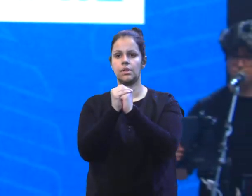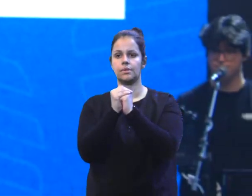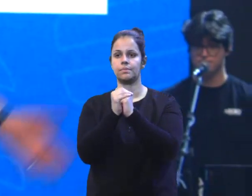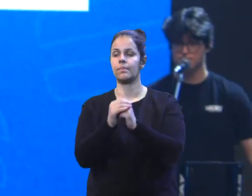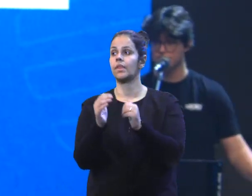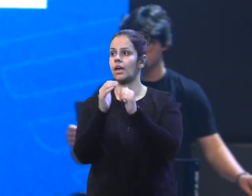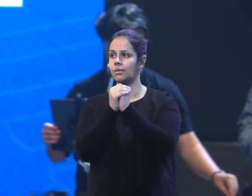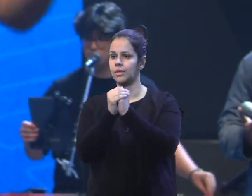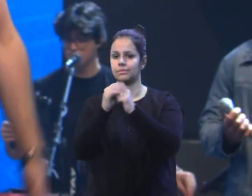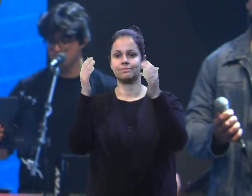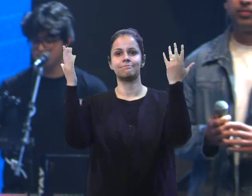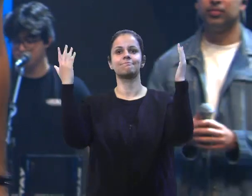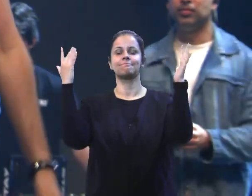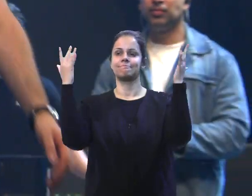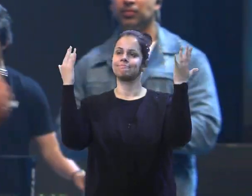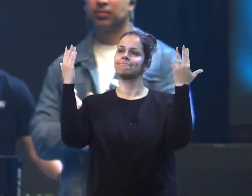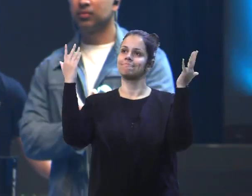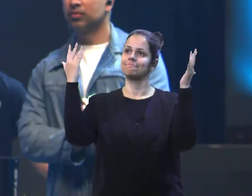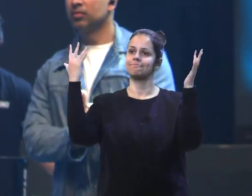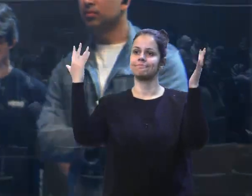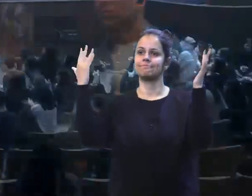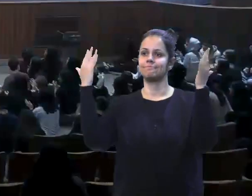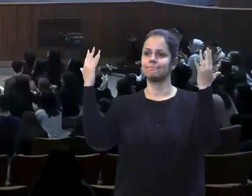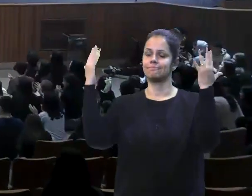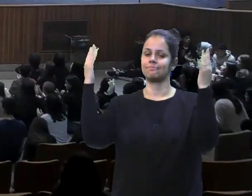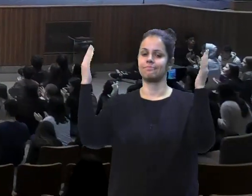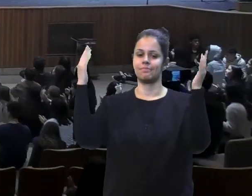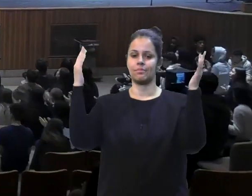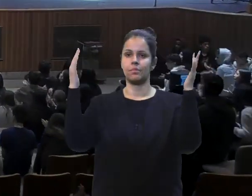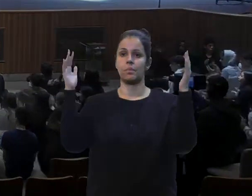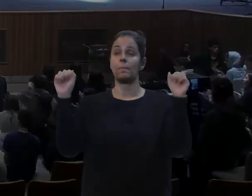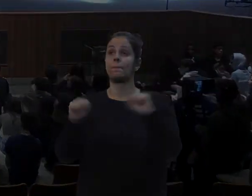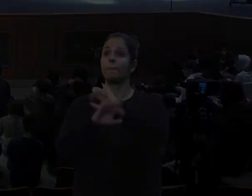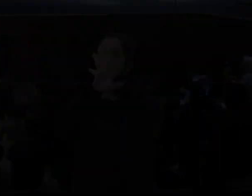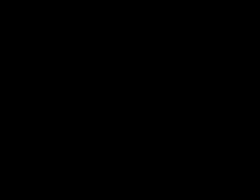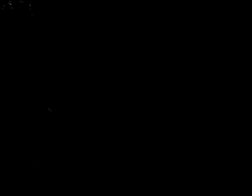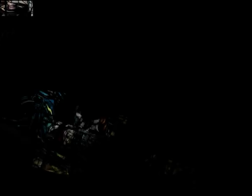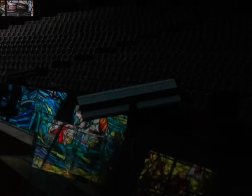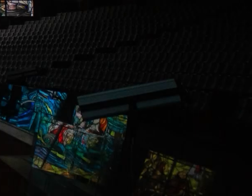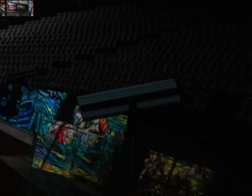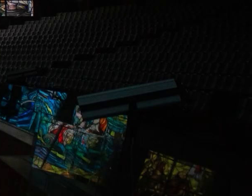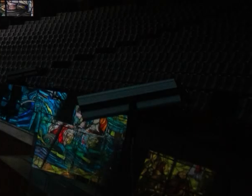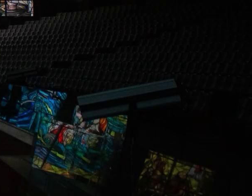amém. Amém? Dá uma salva de palmas a Jesus. Glória a Deus.